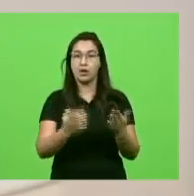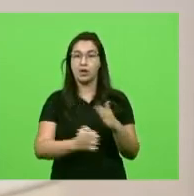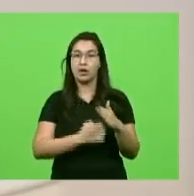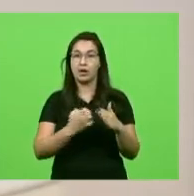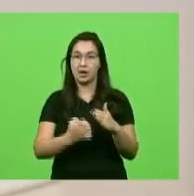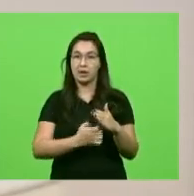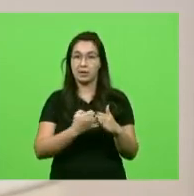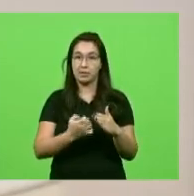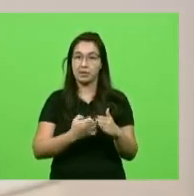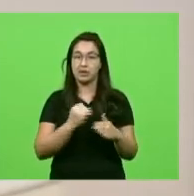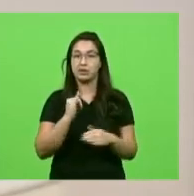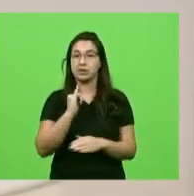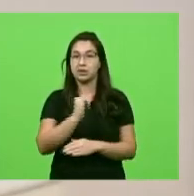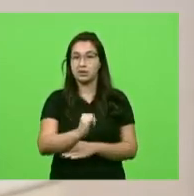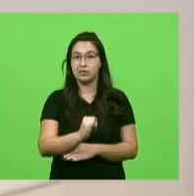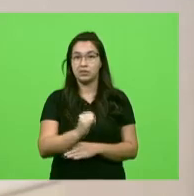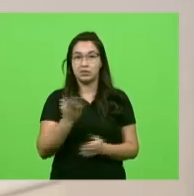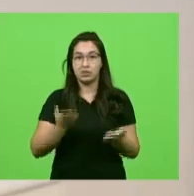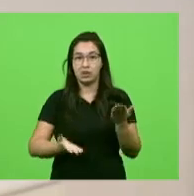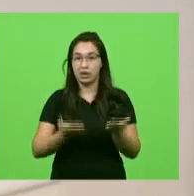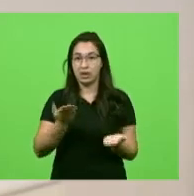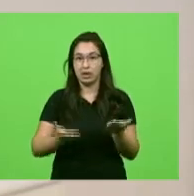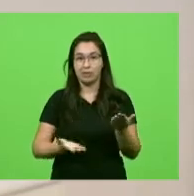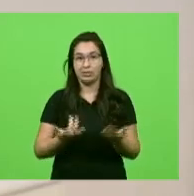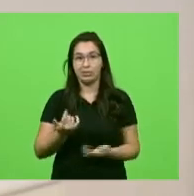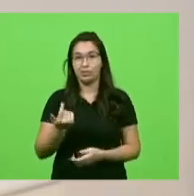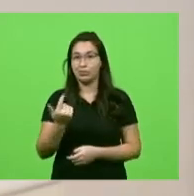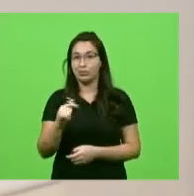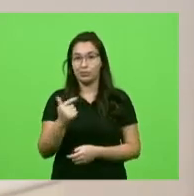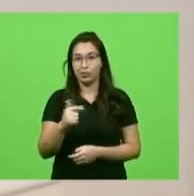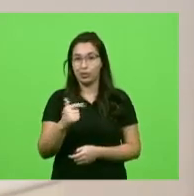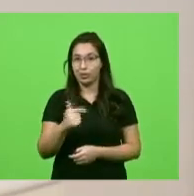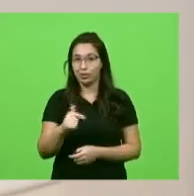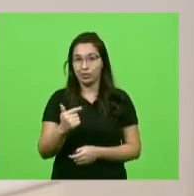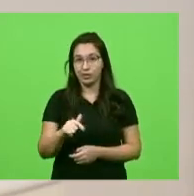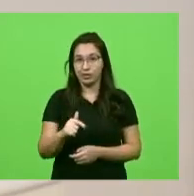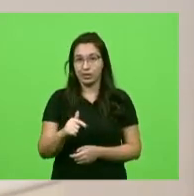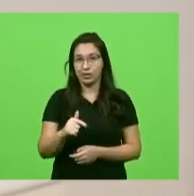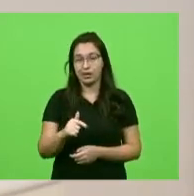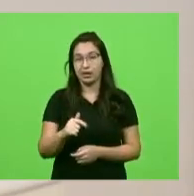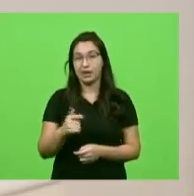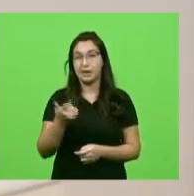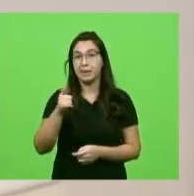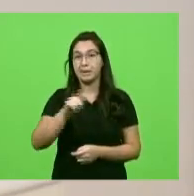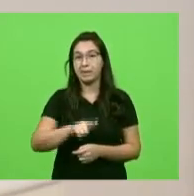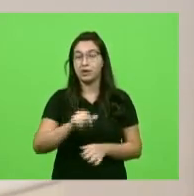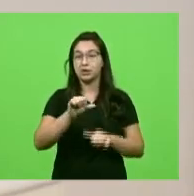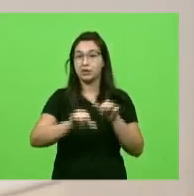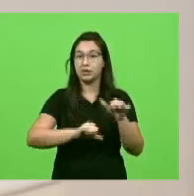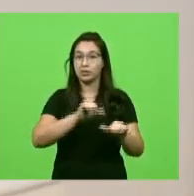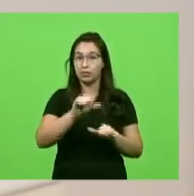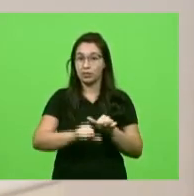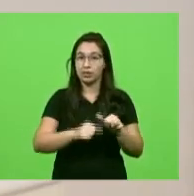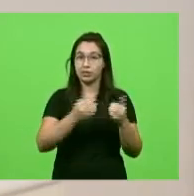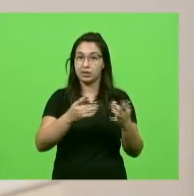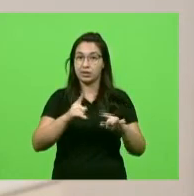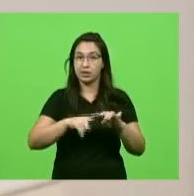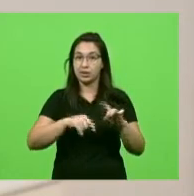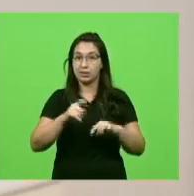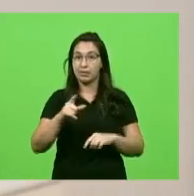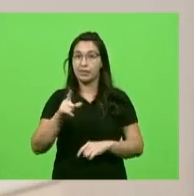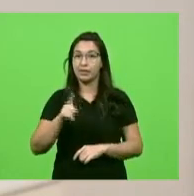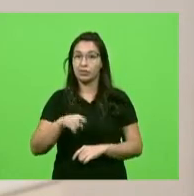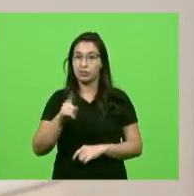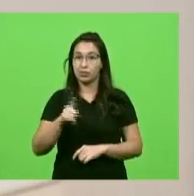rechaçou a possibilidade de reequilíbrio financeiro do contrato para menor, reiterou que a alteração do modelo ocorreu por fatores alheios à